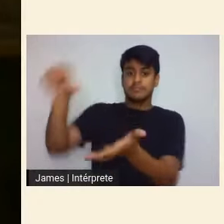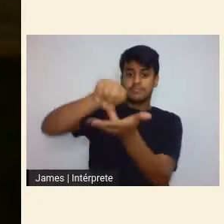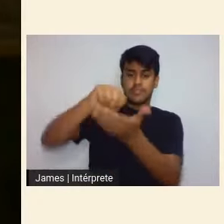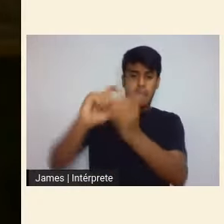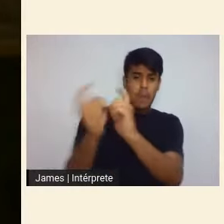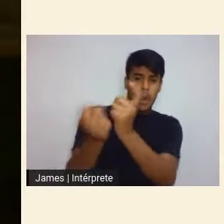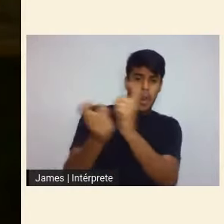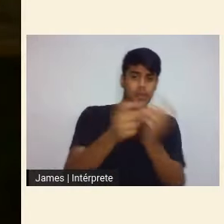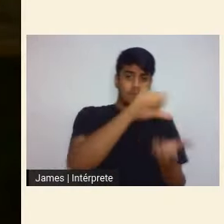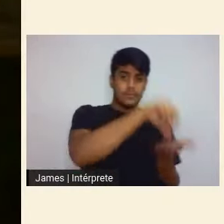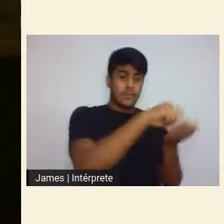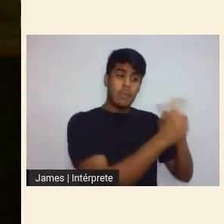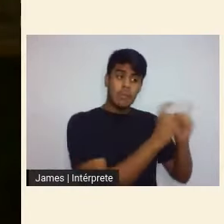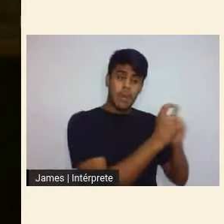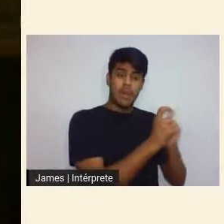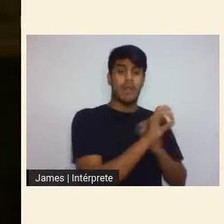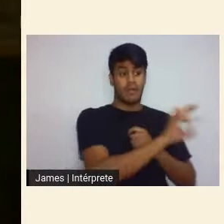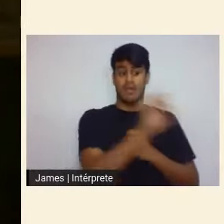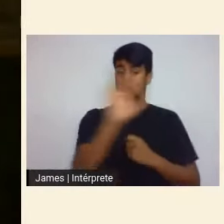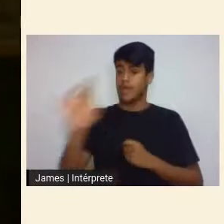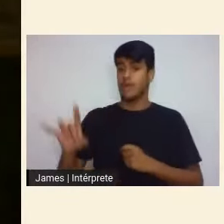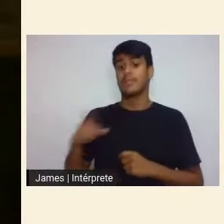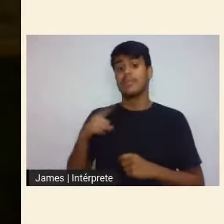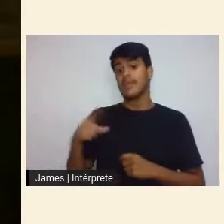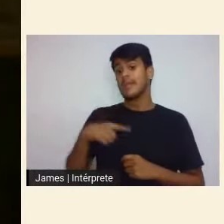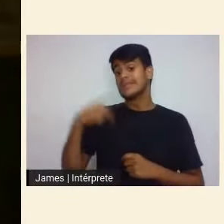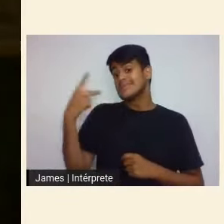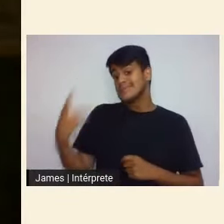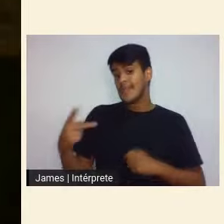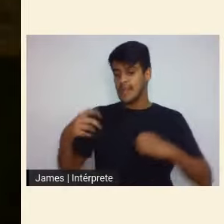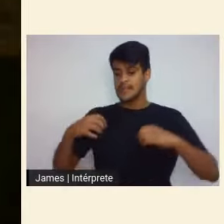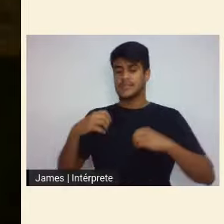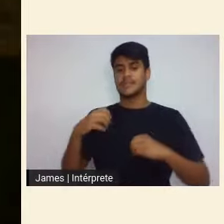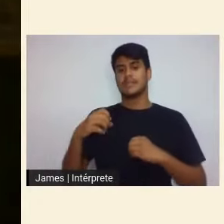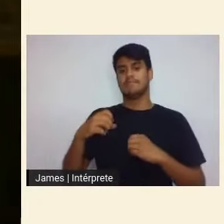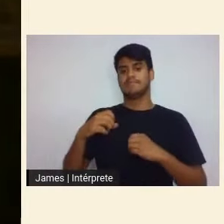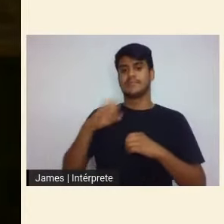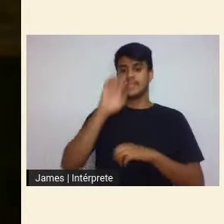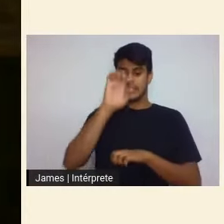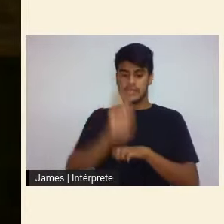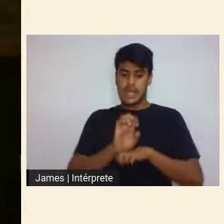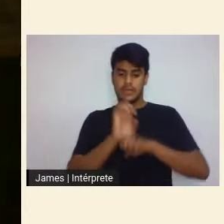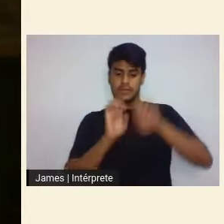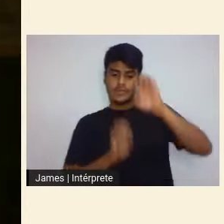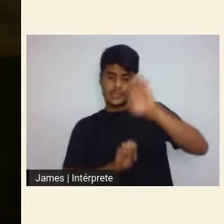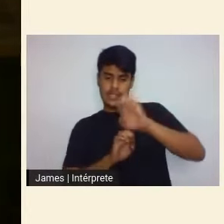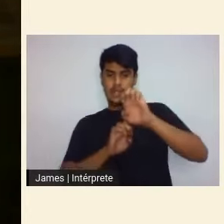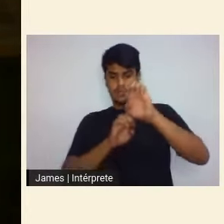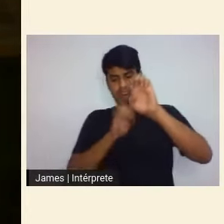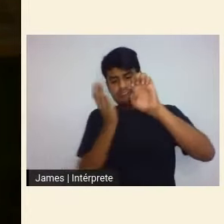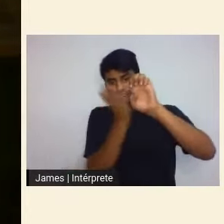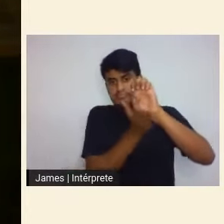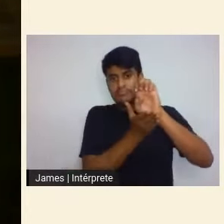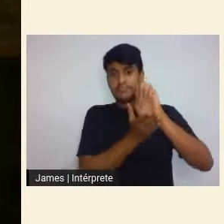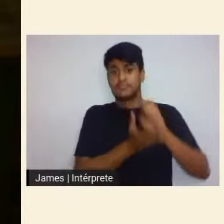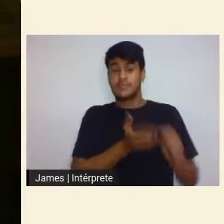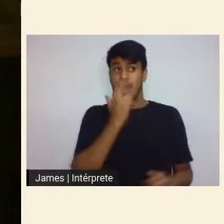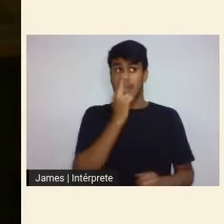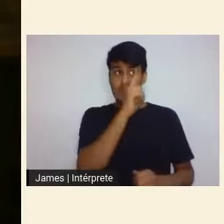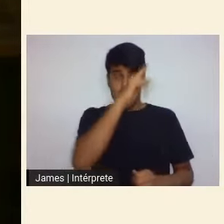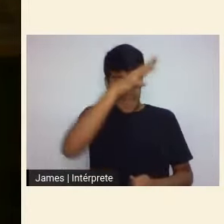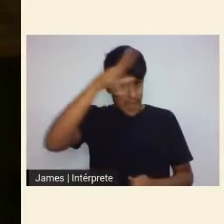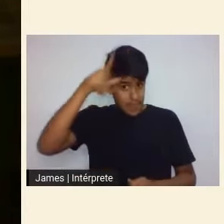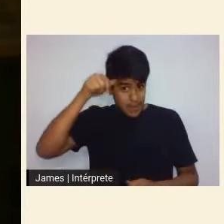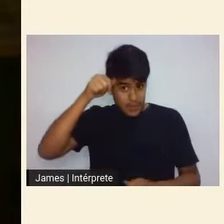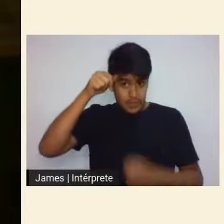angulados por sua posição de fronteira geográfica. A Amazônia talvez seja, afinal, o principal